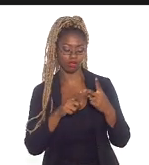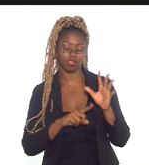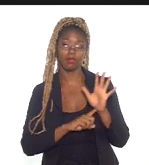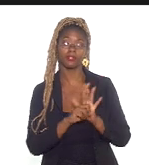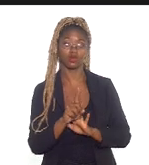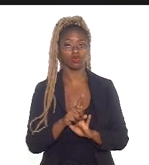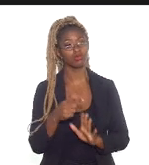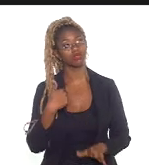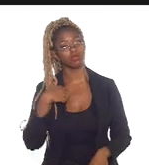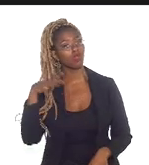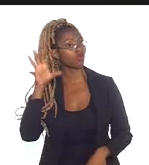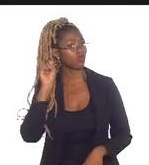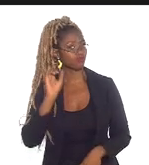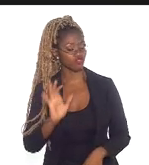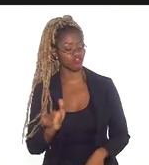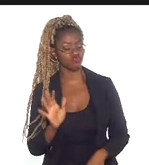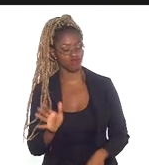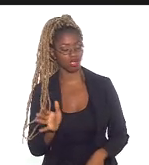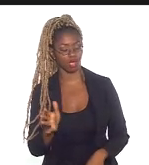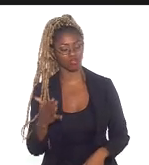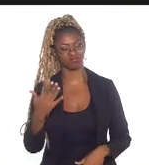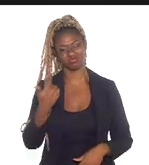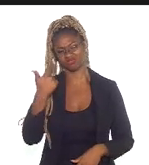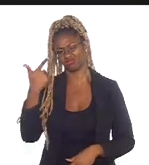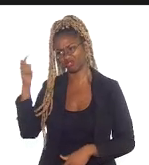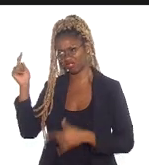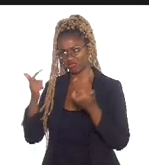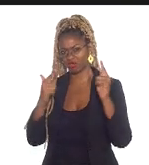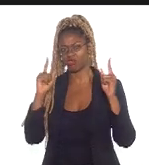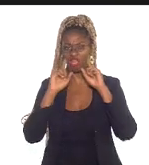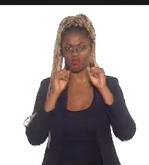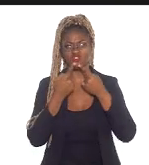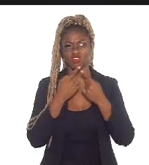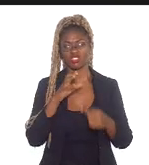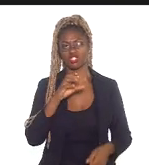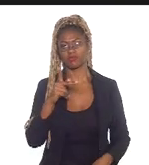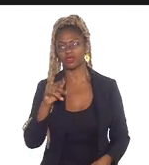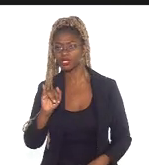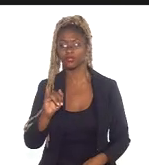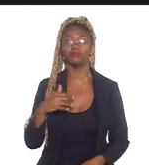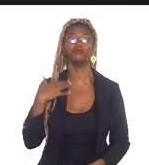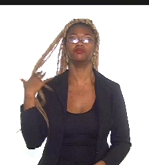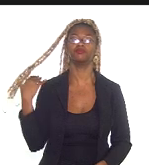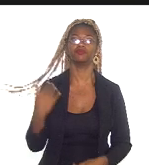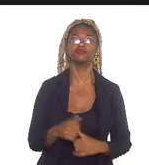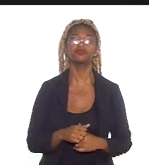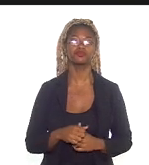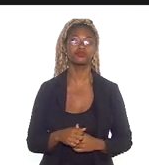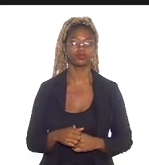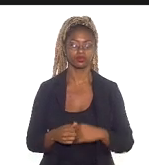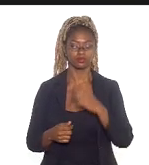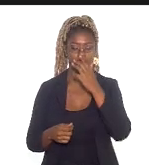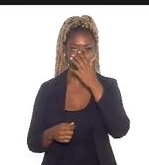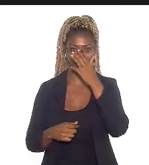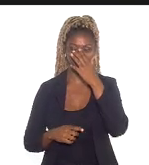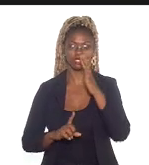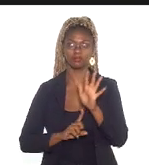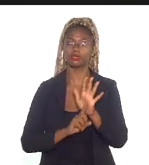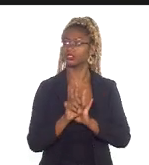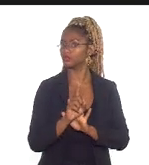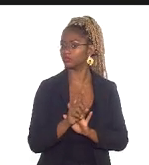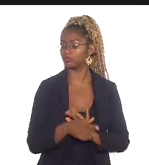também já ouvi em outros momentos das reuniões da CPI, é se